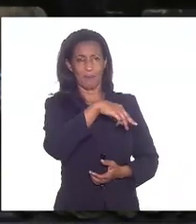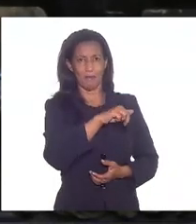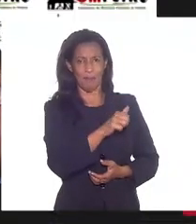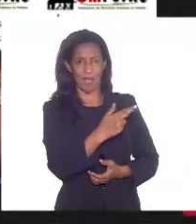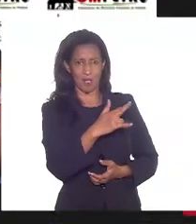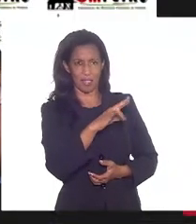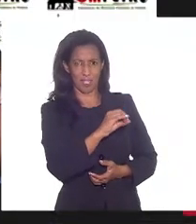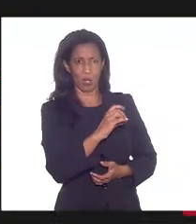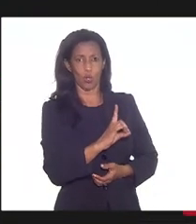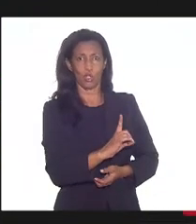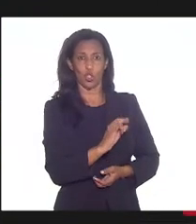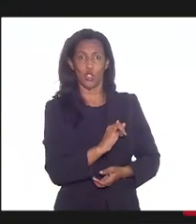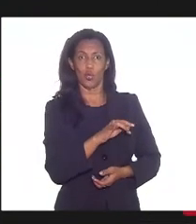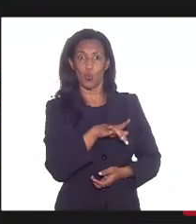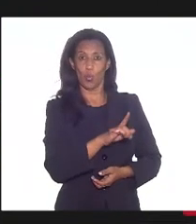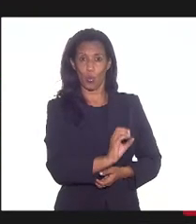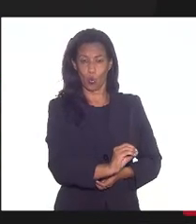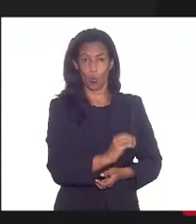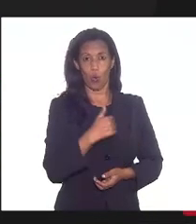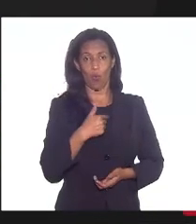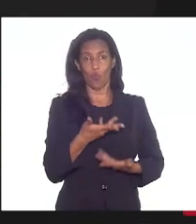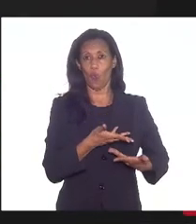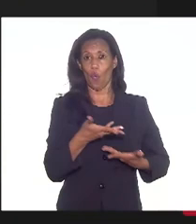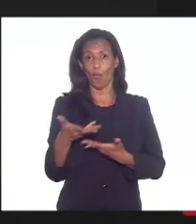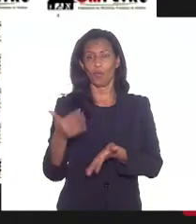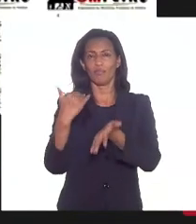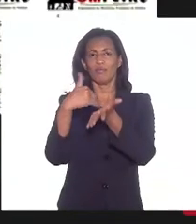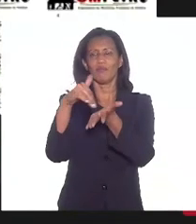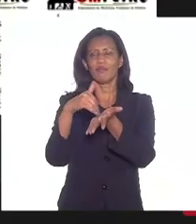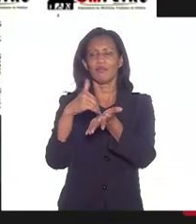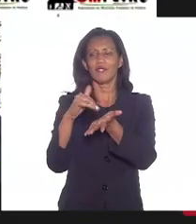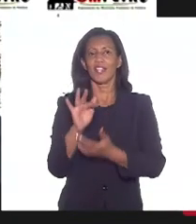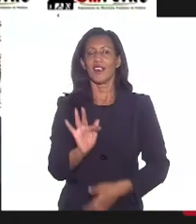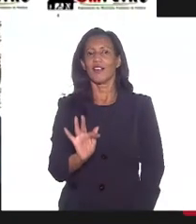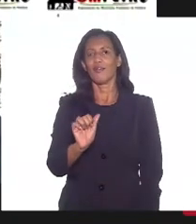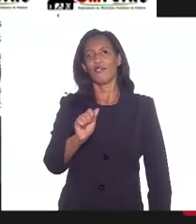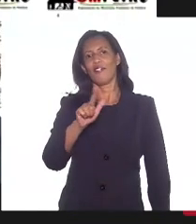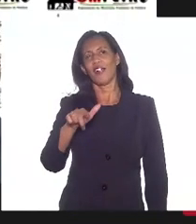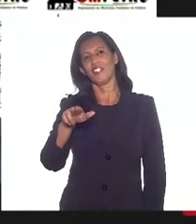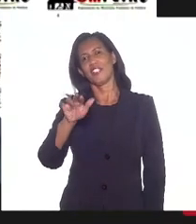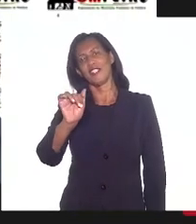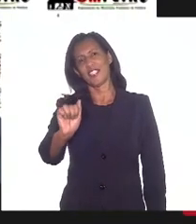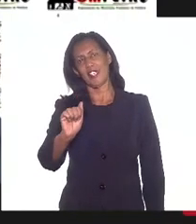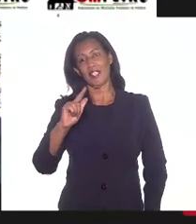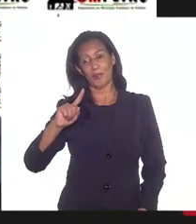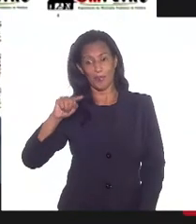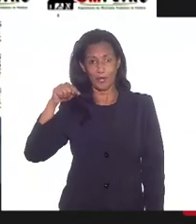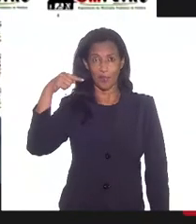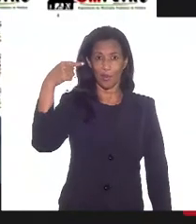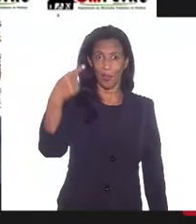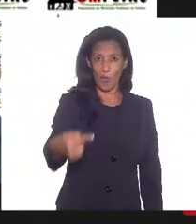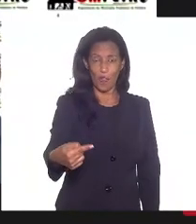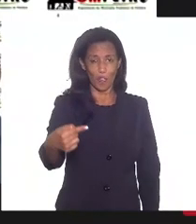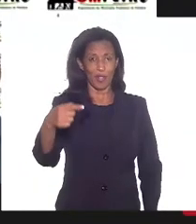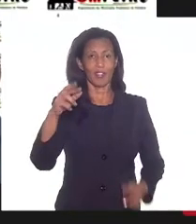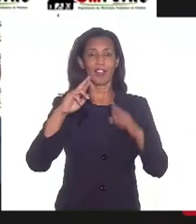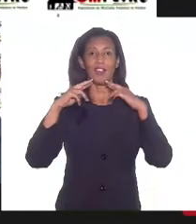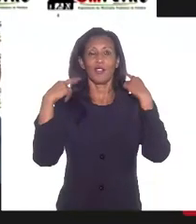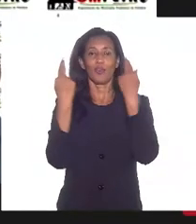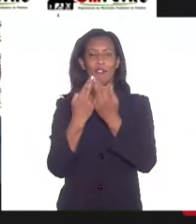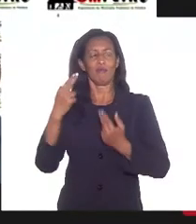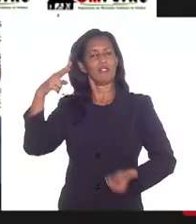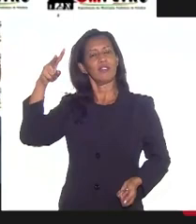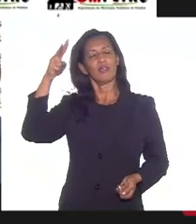Diogo, e vou convidar a Secretaria de Fazenda para a próxima reunião de